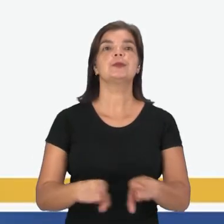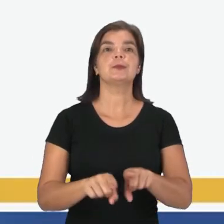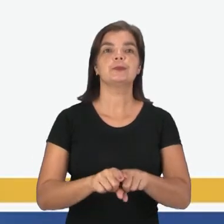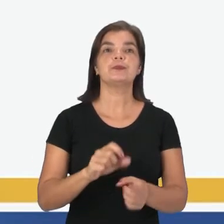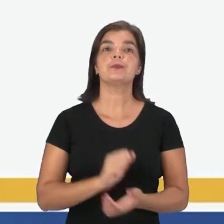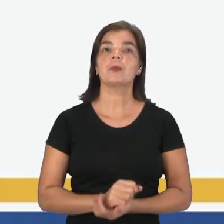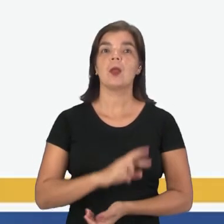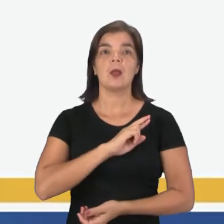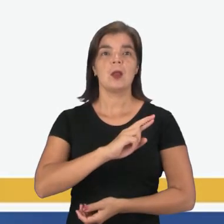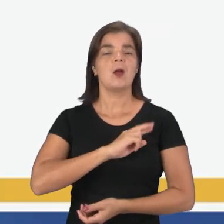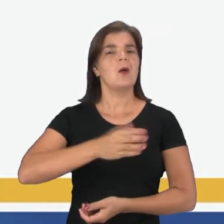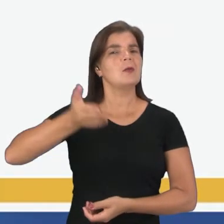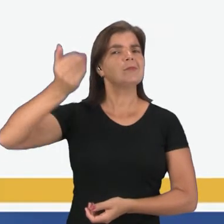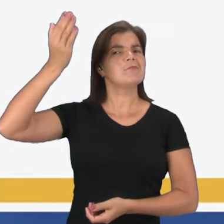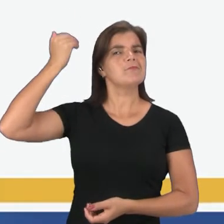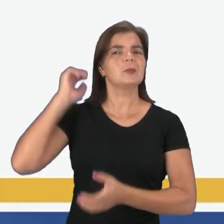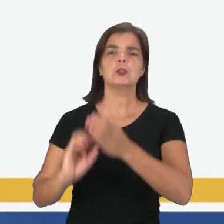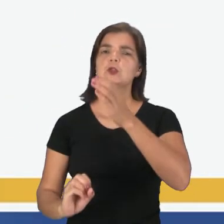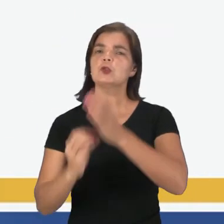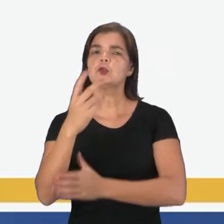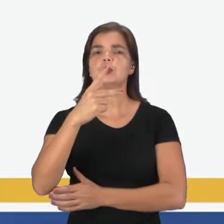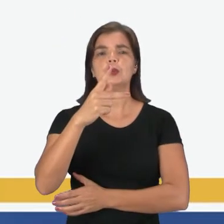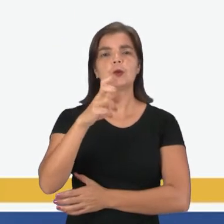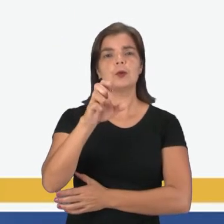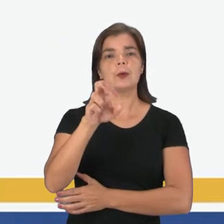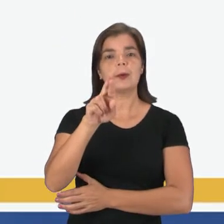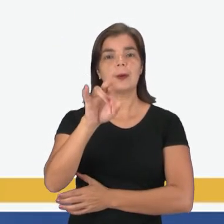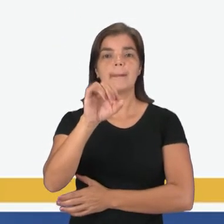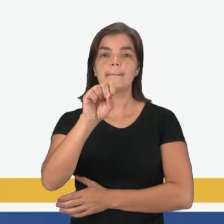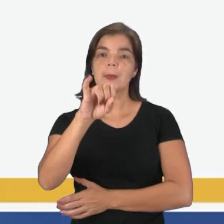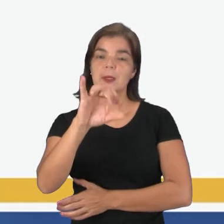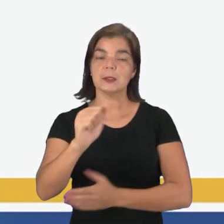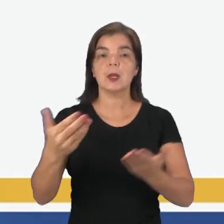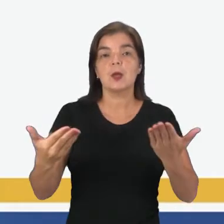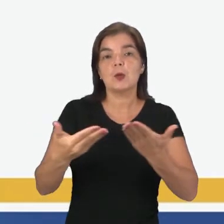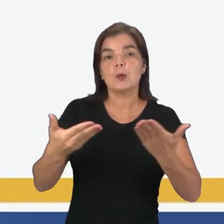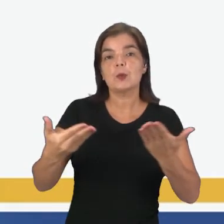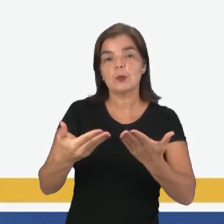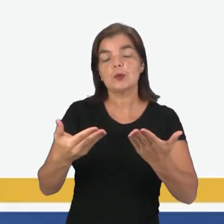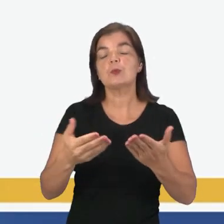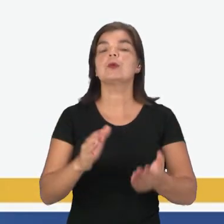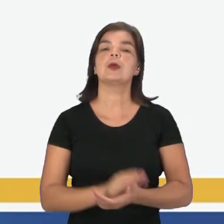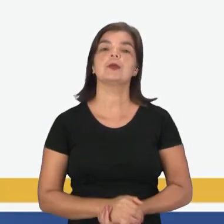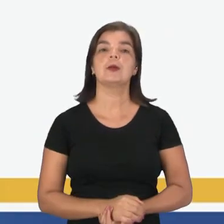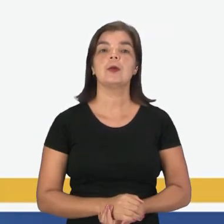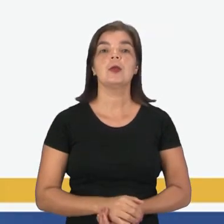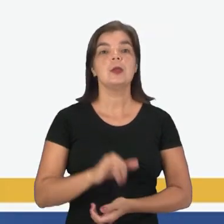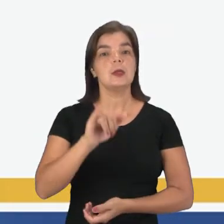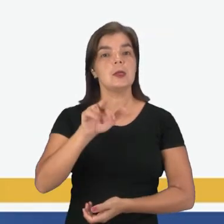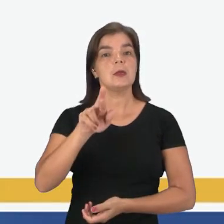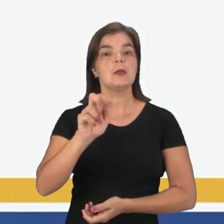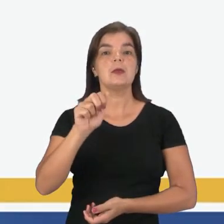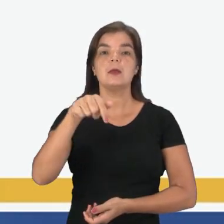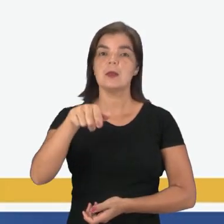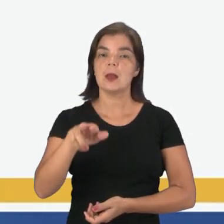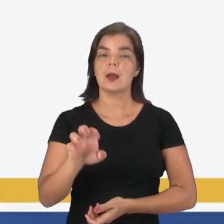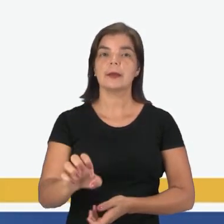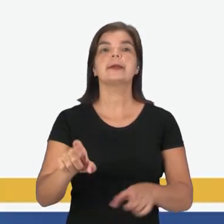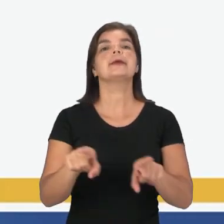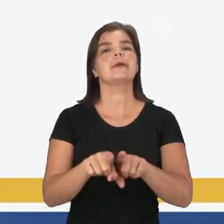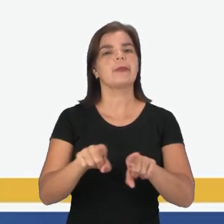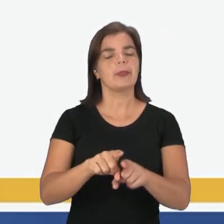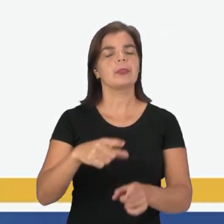China. O maniqueísmo é uma religião antiga que nasceu na Pérsia. A Pérsia hoje é ocupada pelo Iraque e o